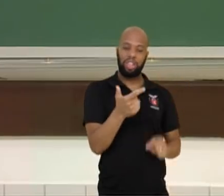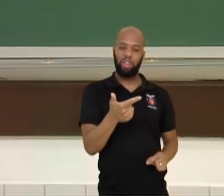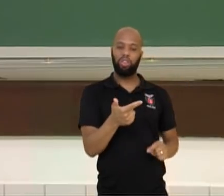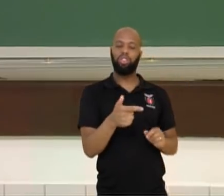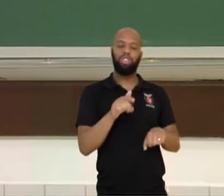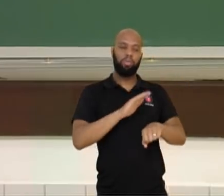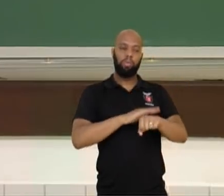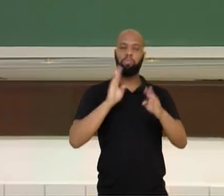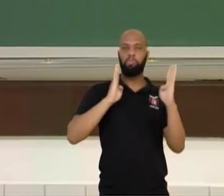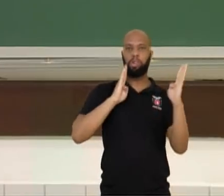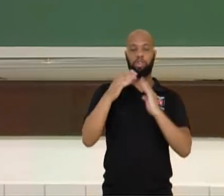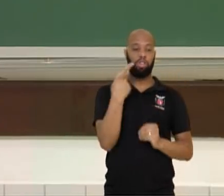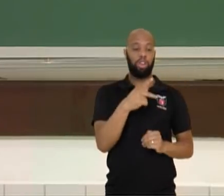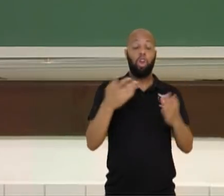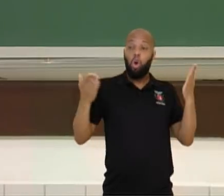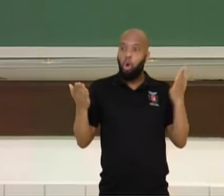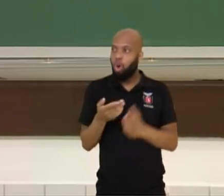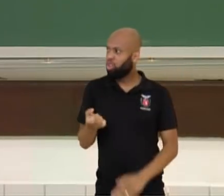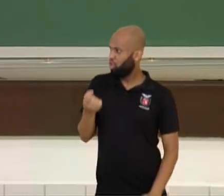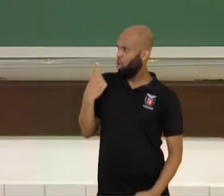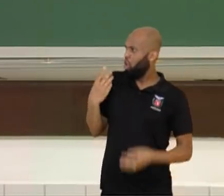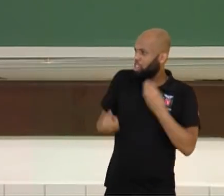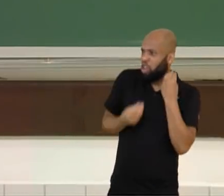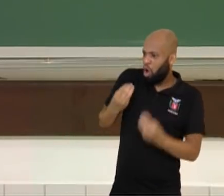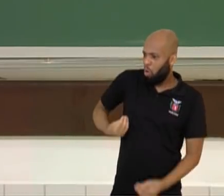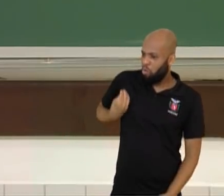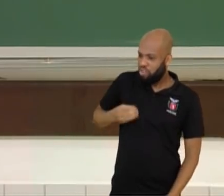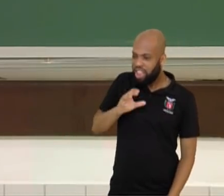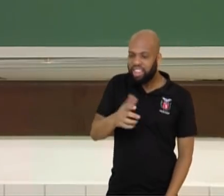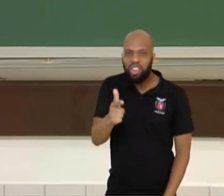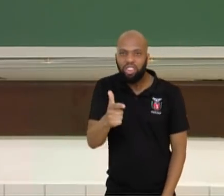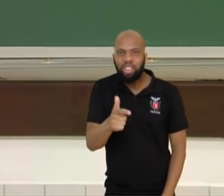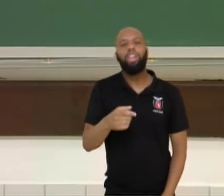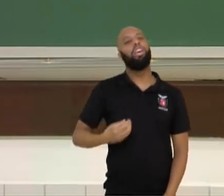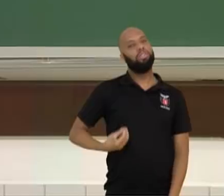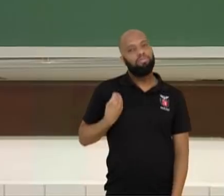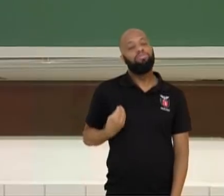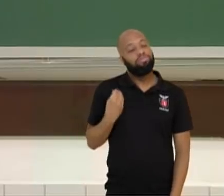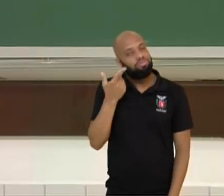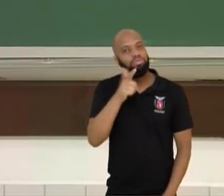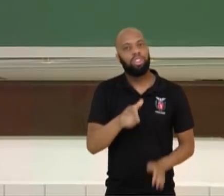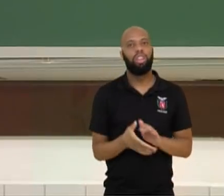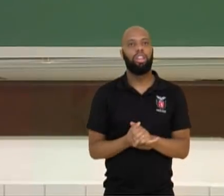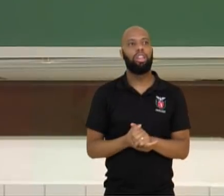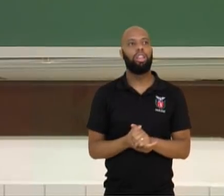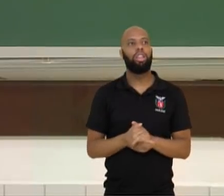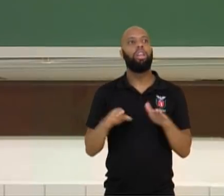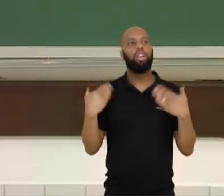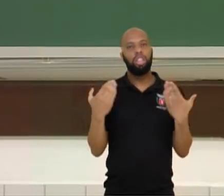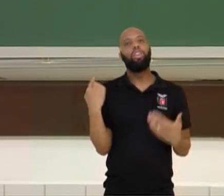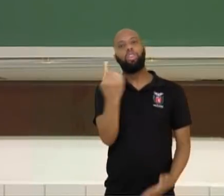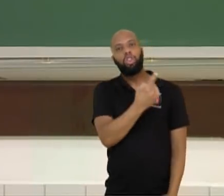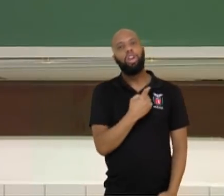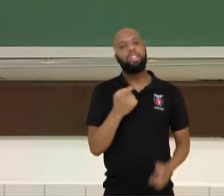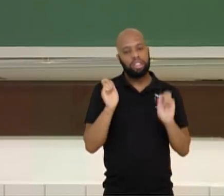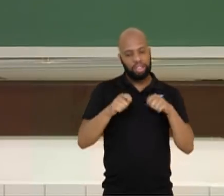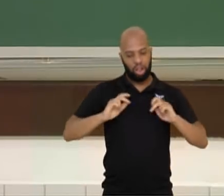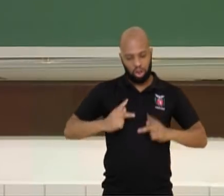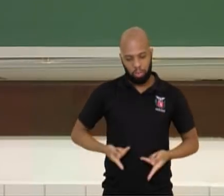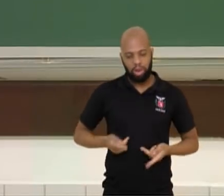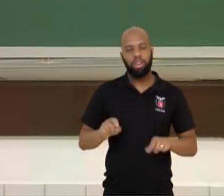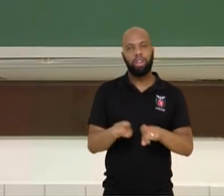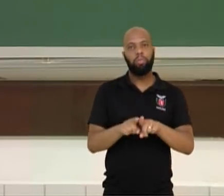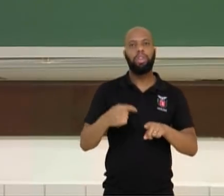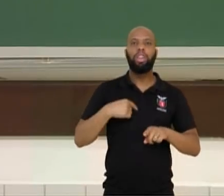na época deles, né? Que talvez hoje a gente pense, meu Deus, como é que eles viviam sem isso? E viviam, né? Então a gente também tem essa capacidade.